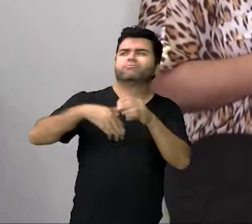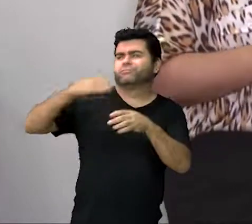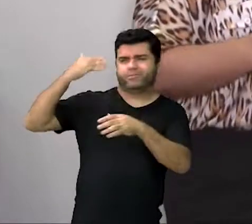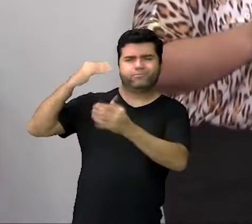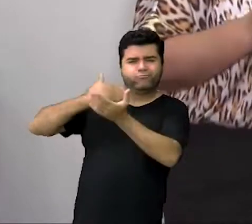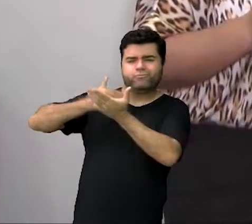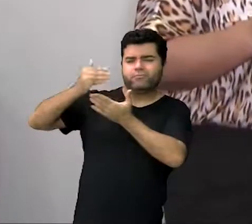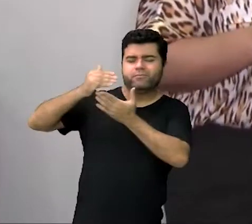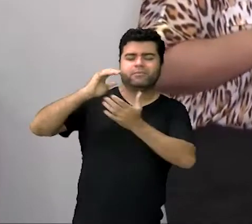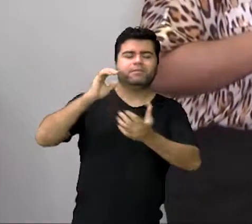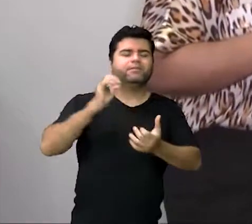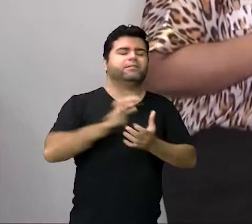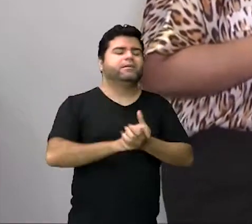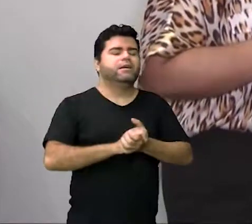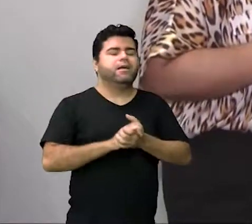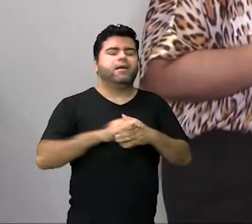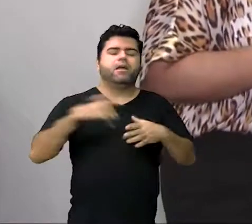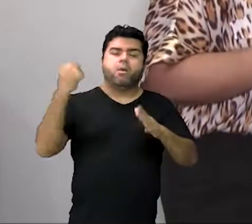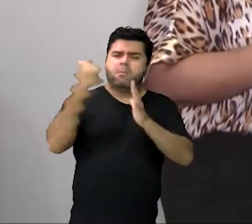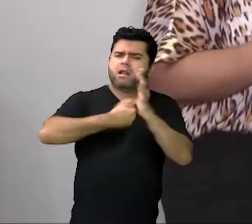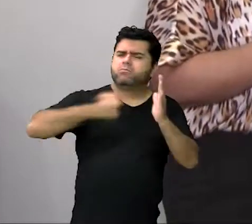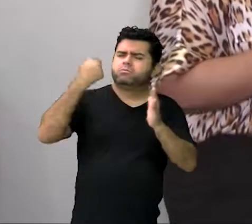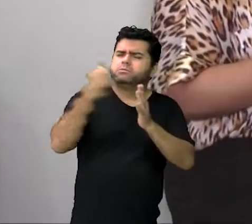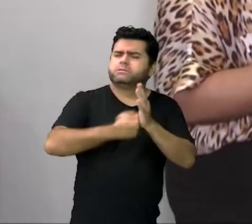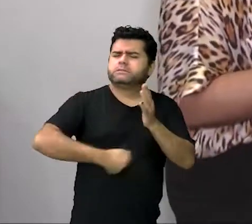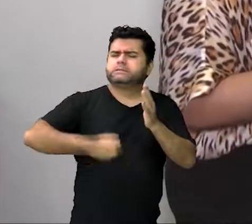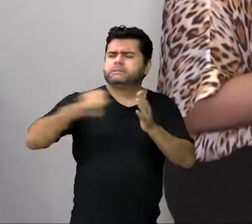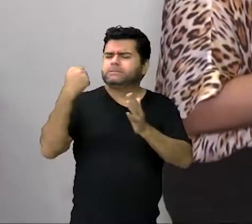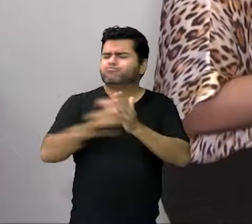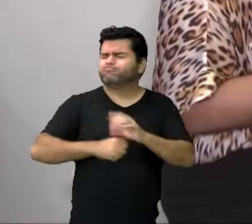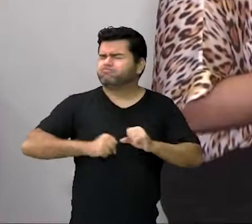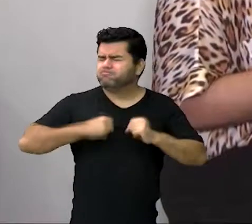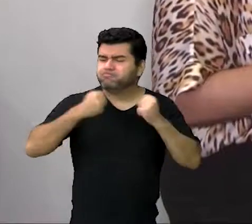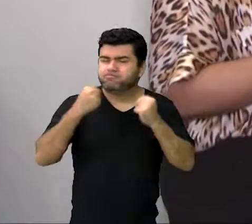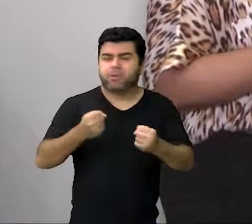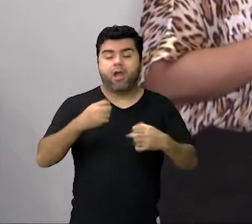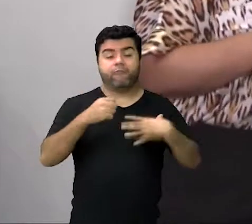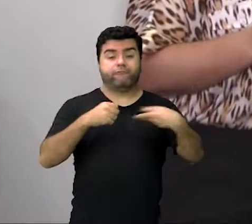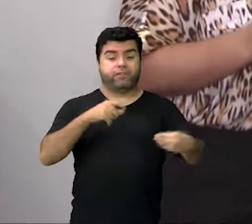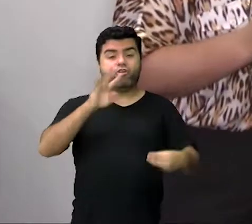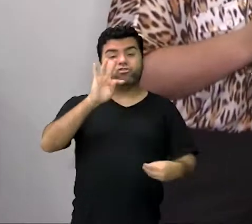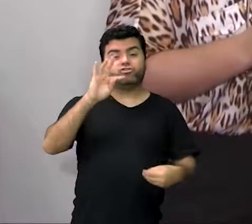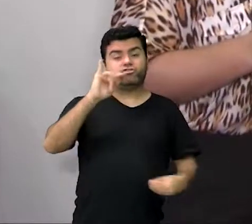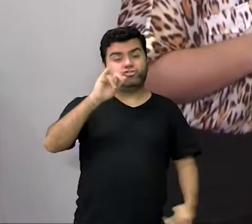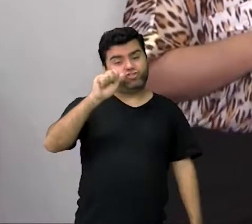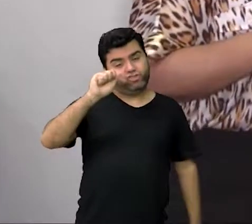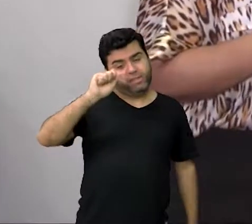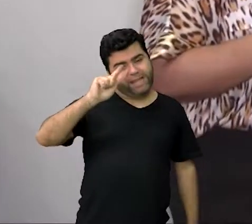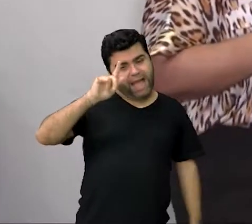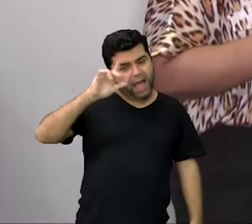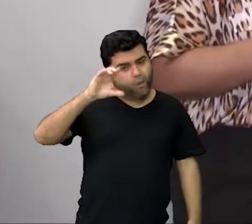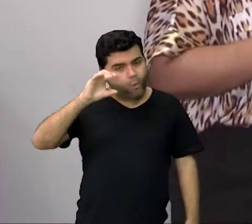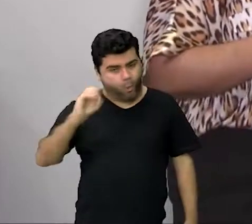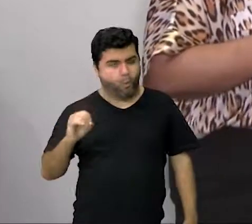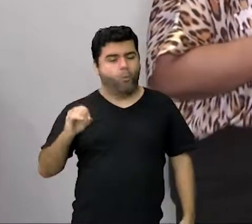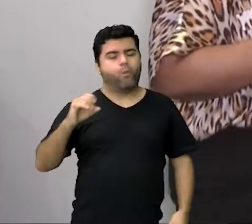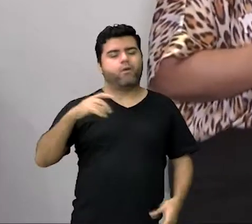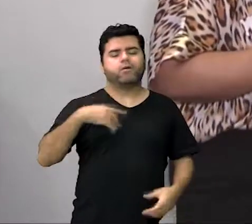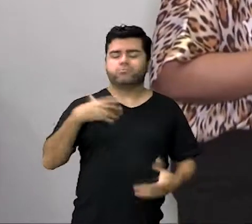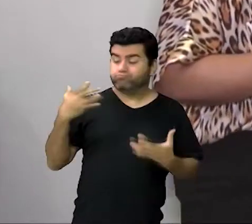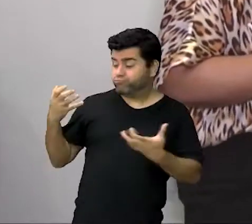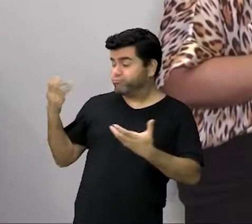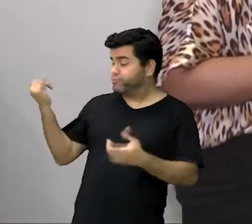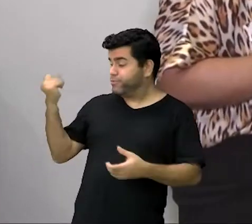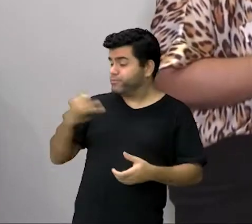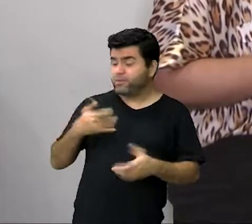né, dona? Sim. E uma lutadora incansável junto com o seu filho Tiago. E eu gostaria que a senhora nos falasse nesse